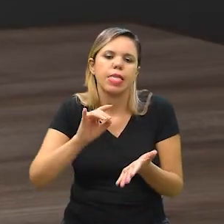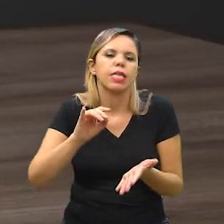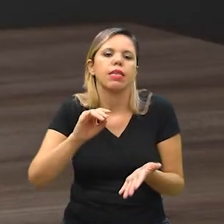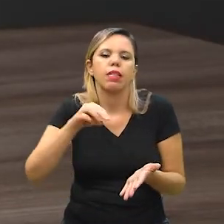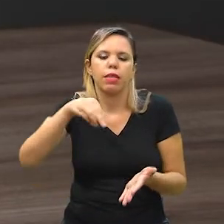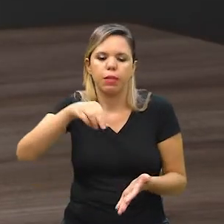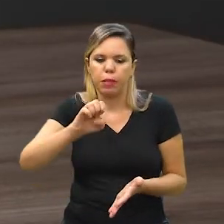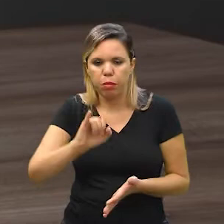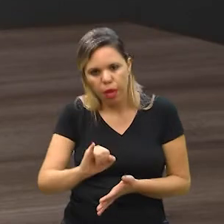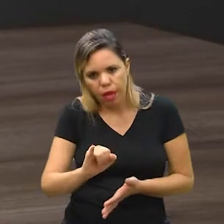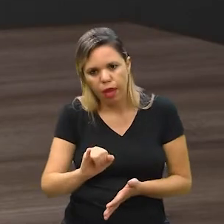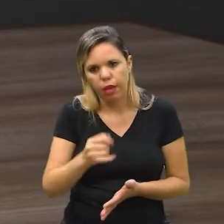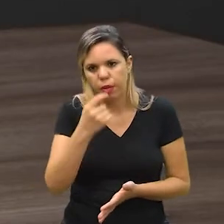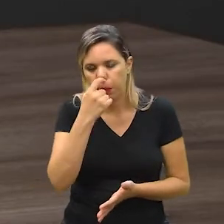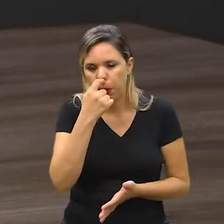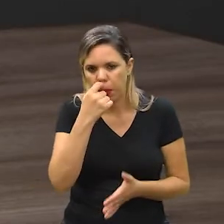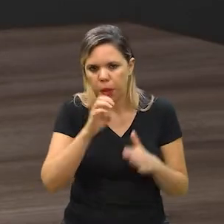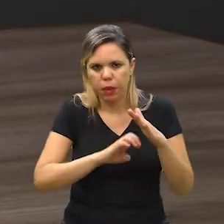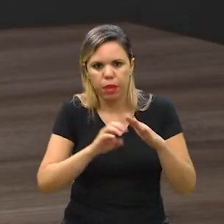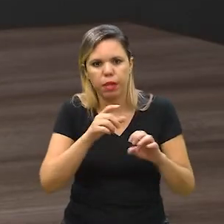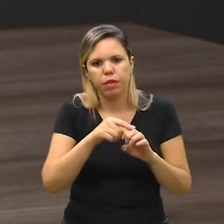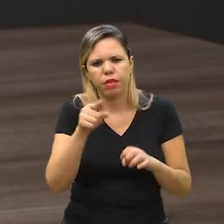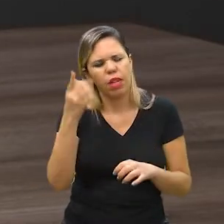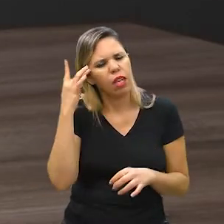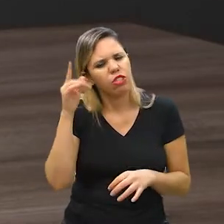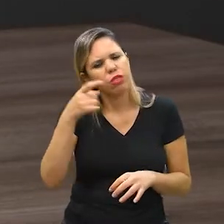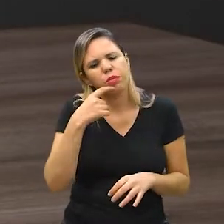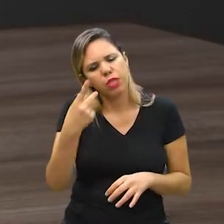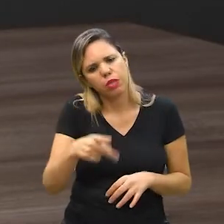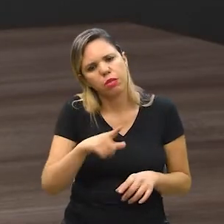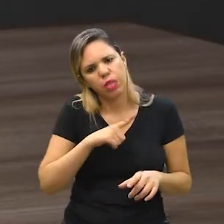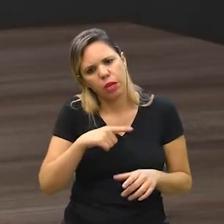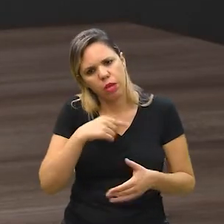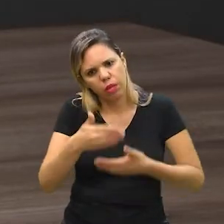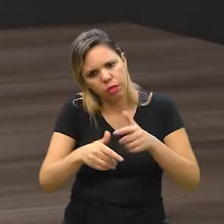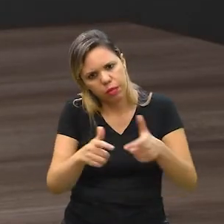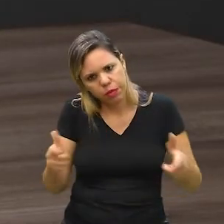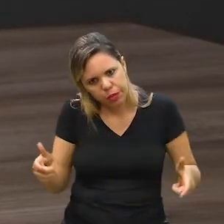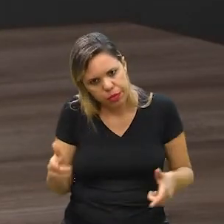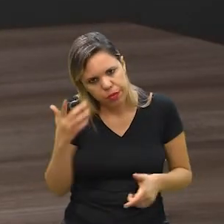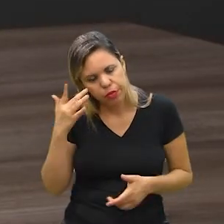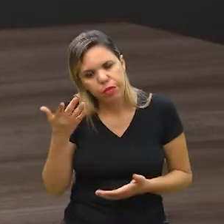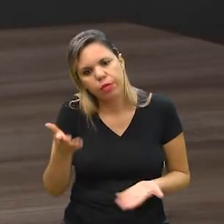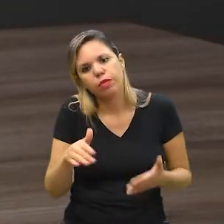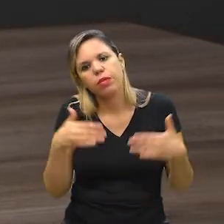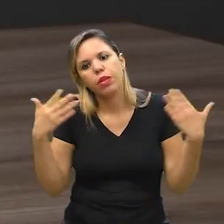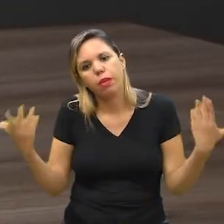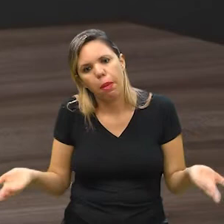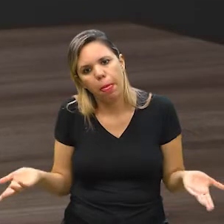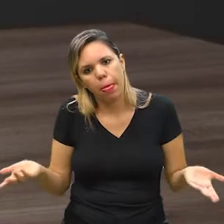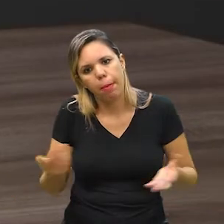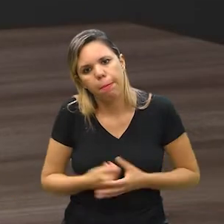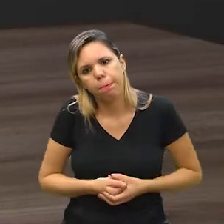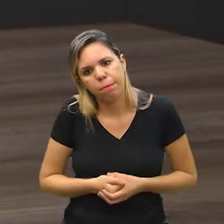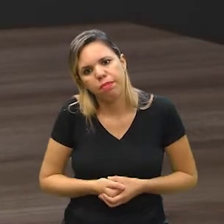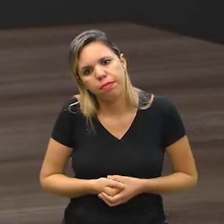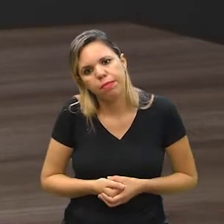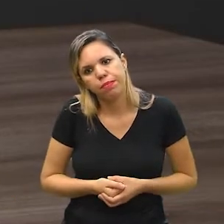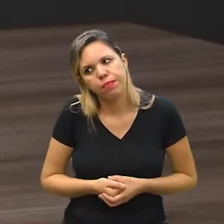formalização de MEIs. Em Campinas também teve essa tendência. E qual